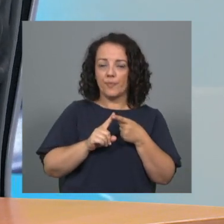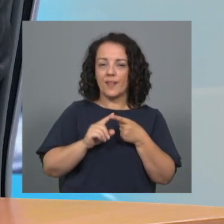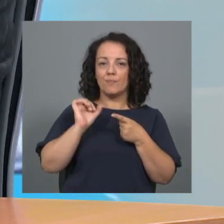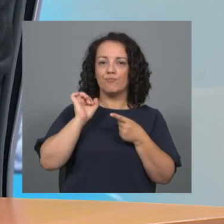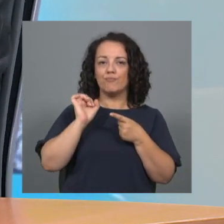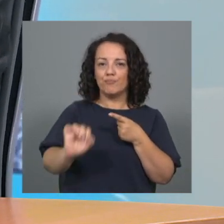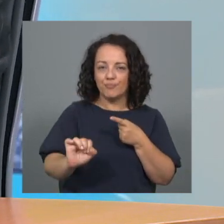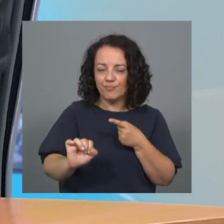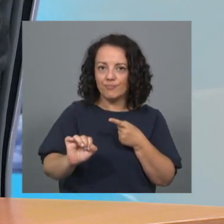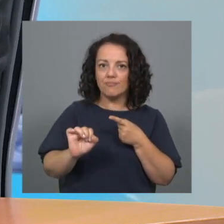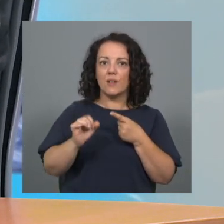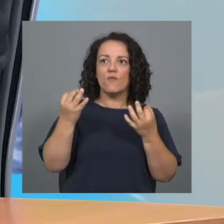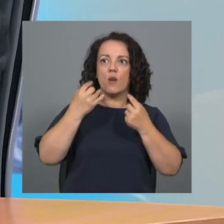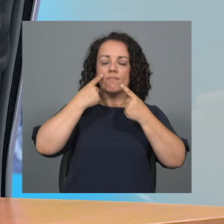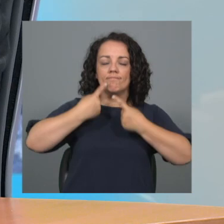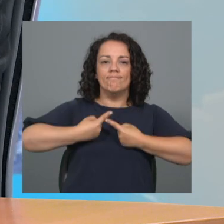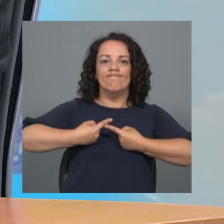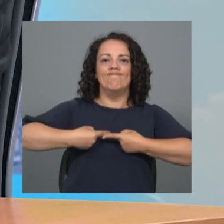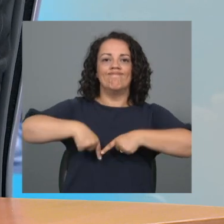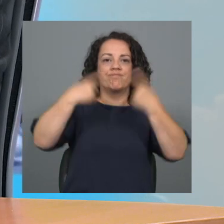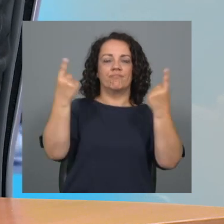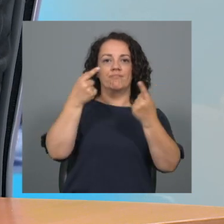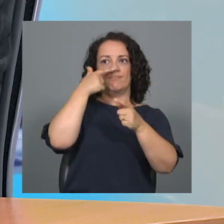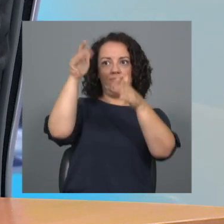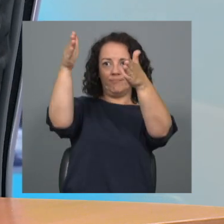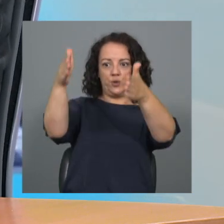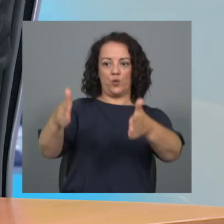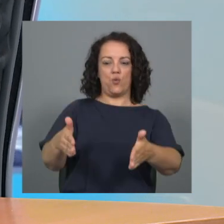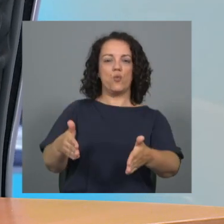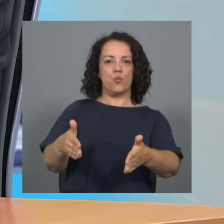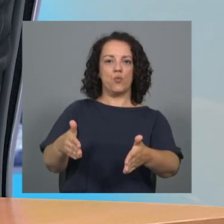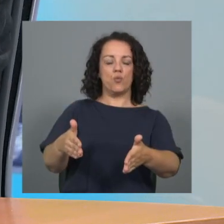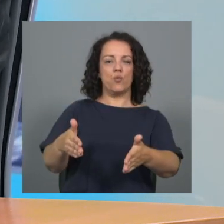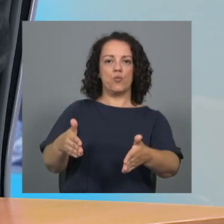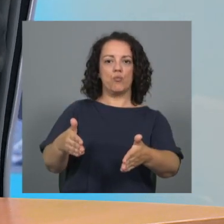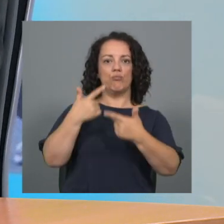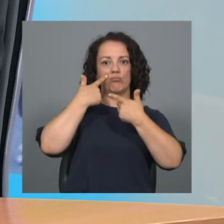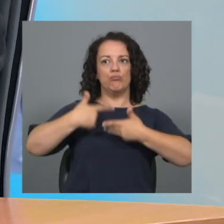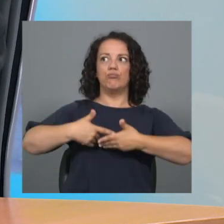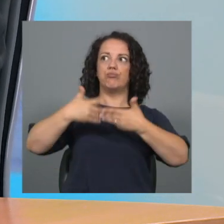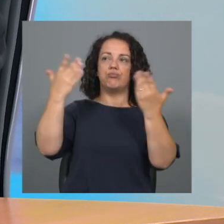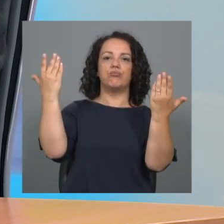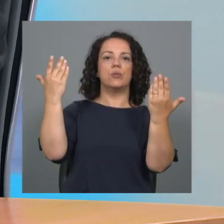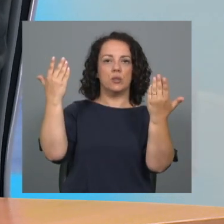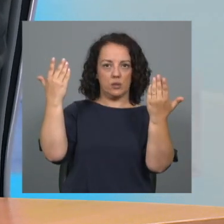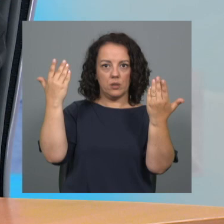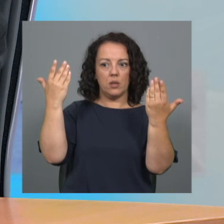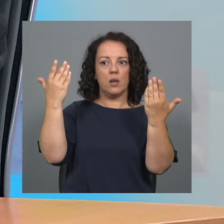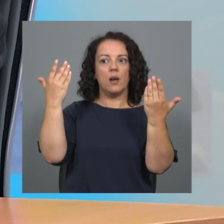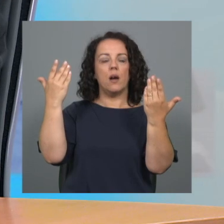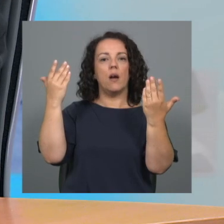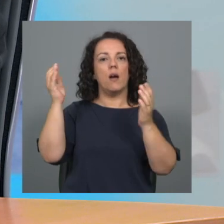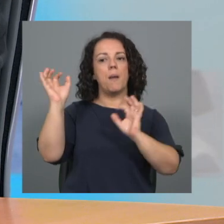ascese que esta figura assume, toma, austeridade, para